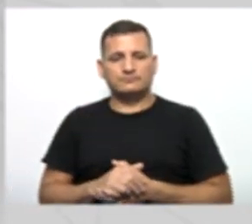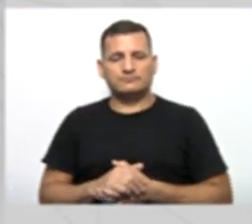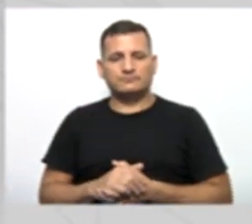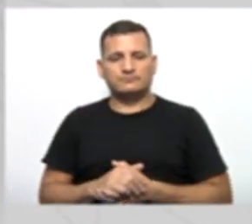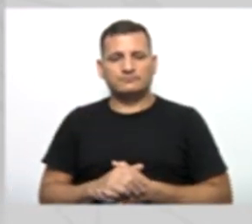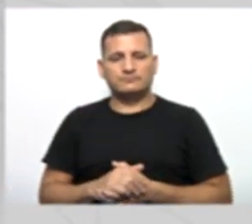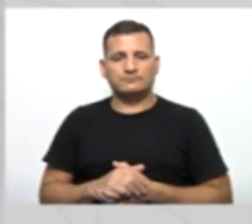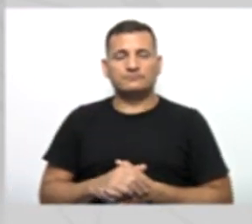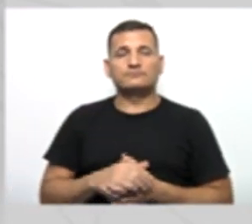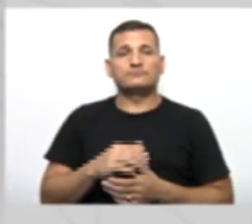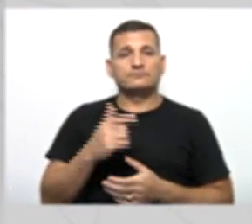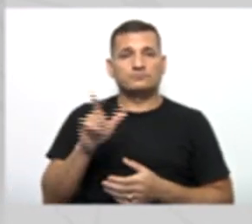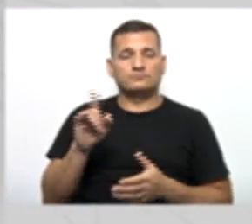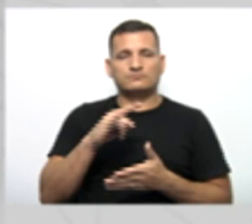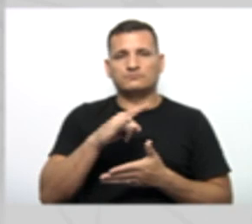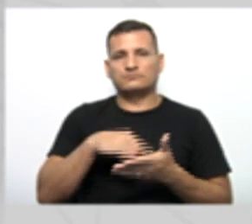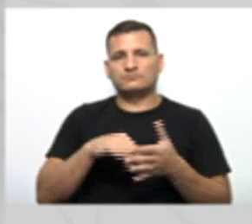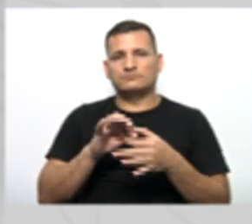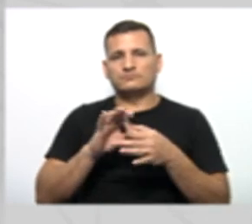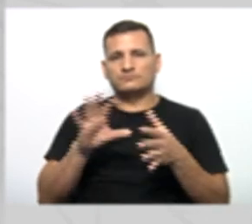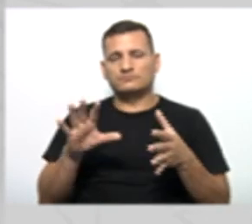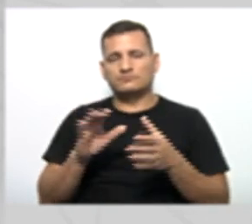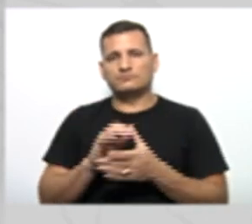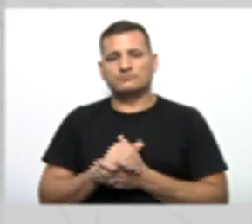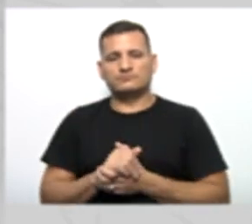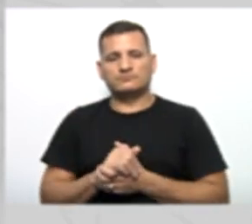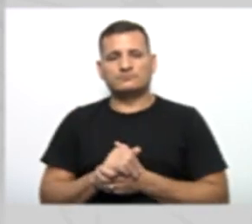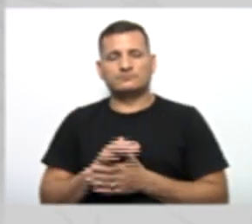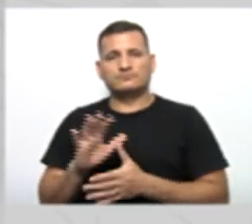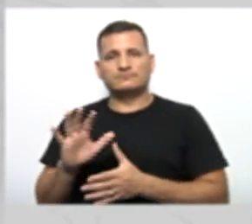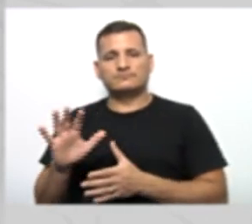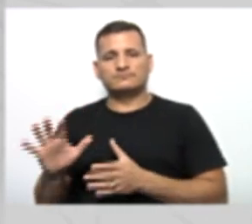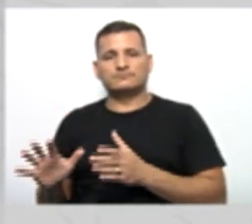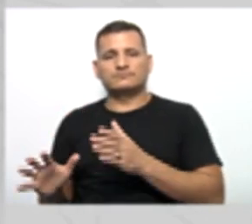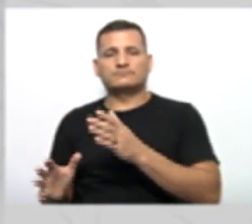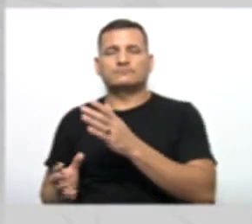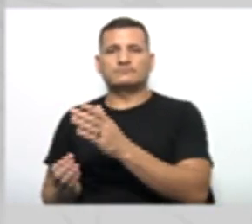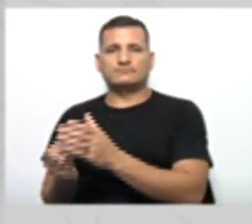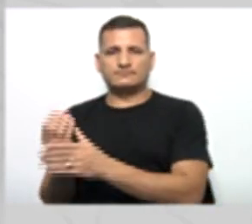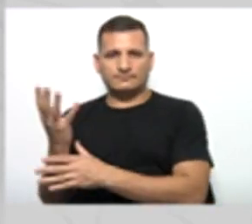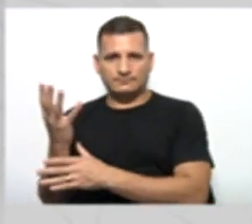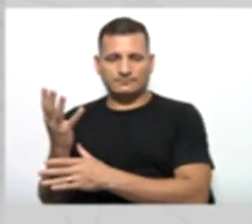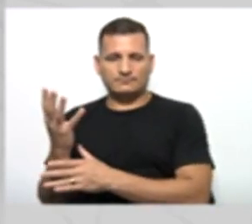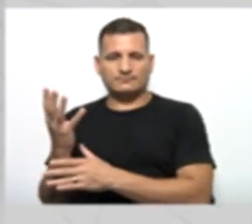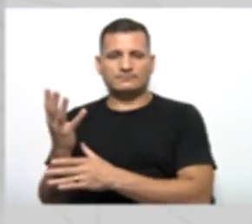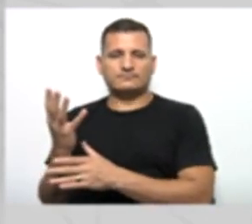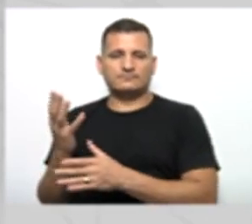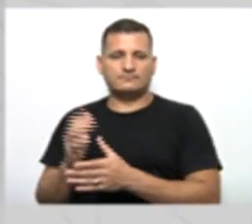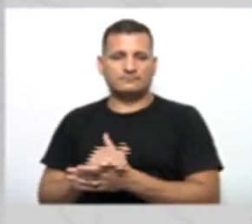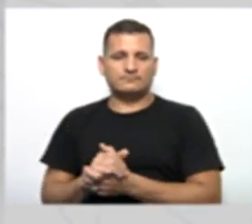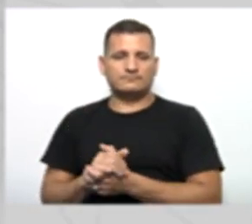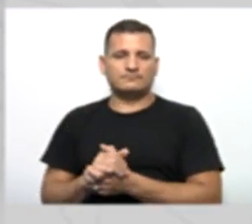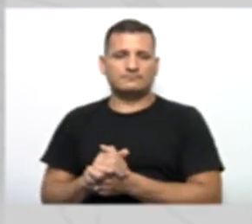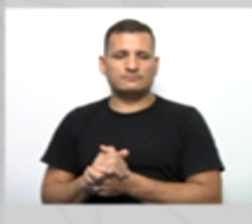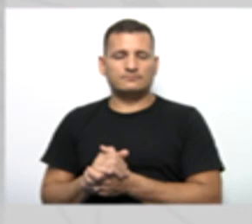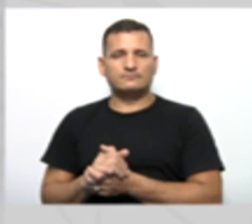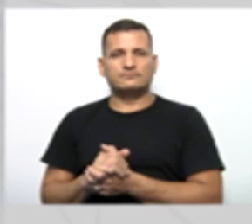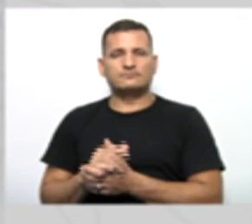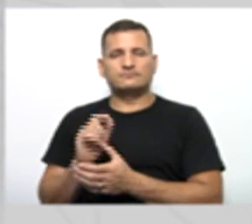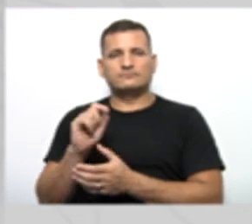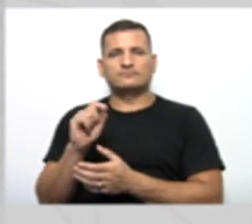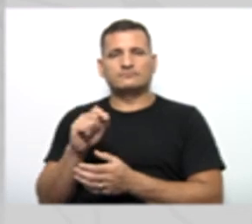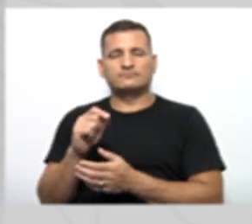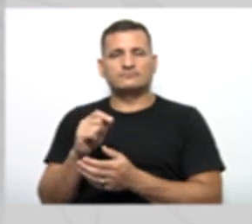também a licença de instalação. Essa licença de instalação é aquela licença onde a empresa vai